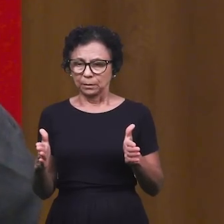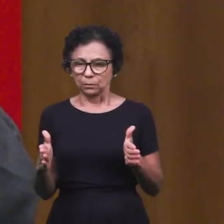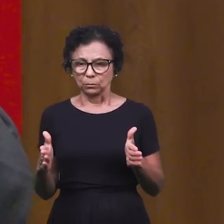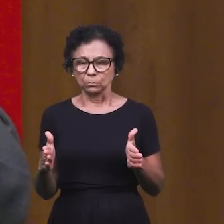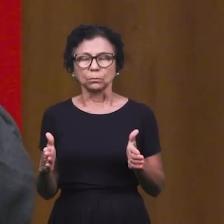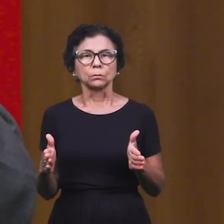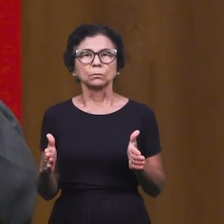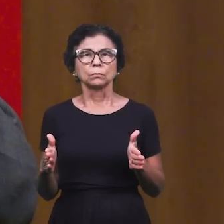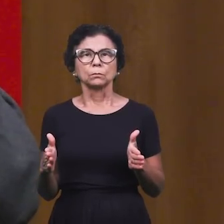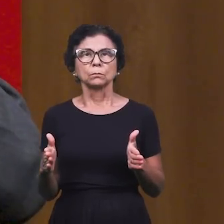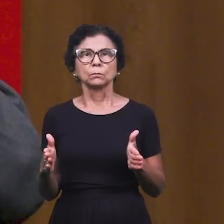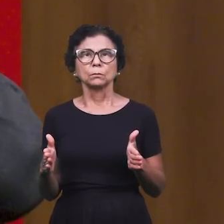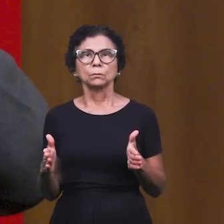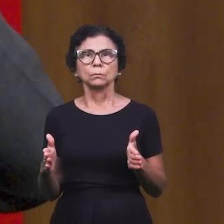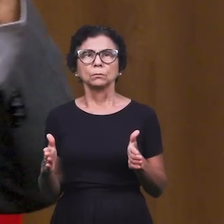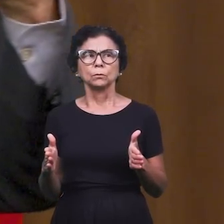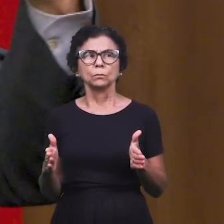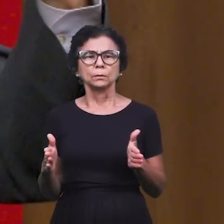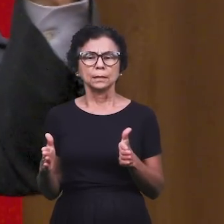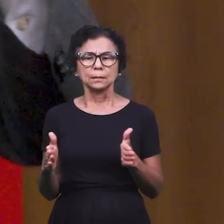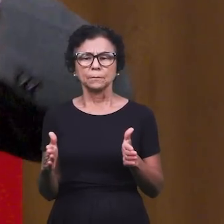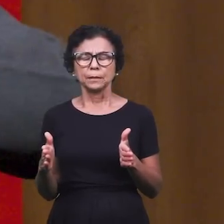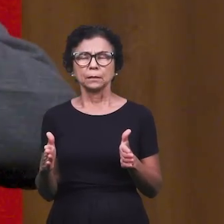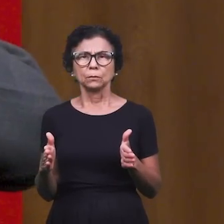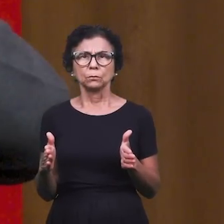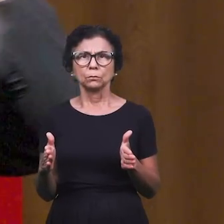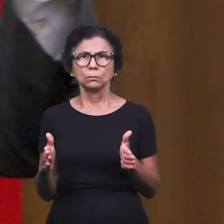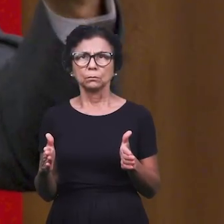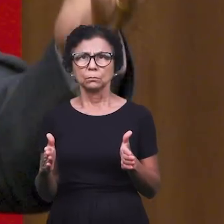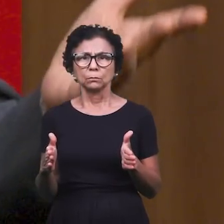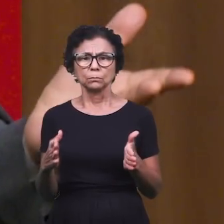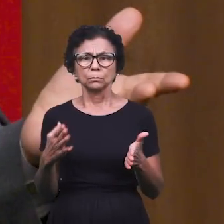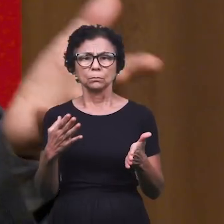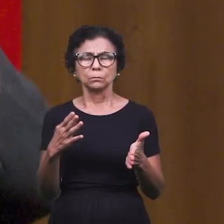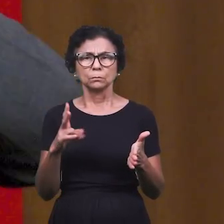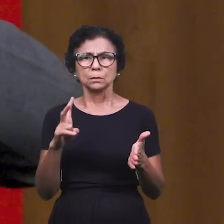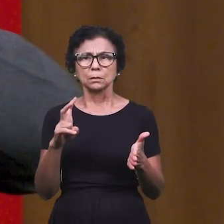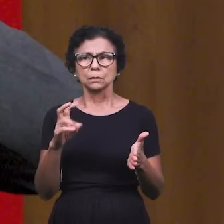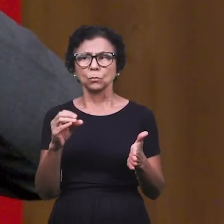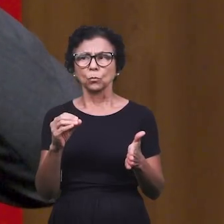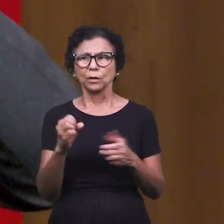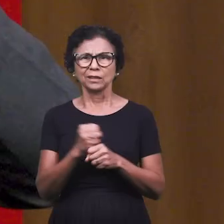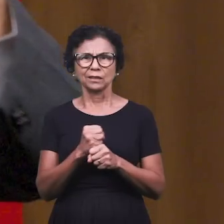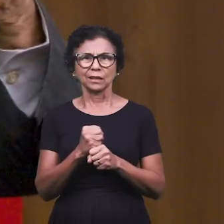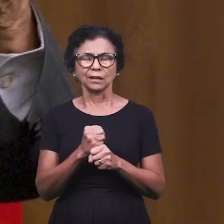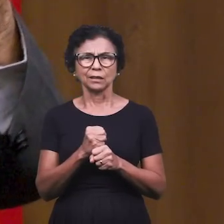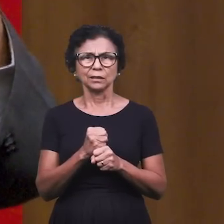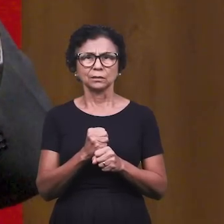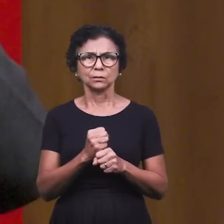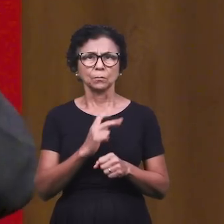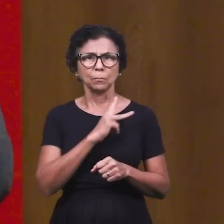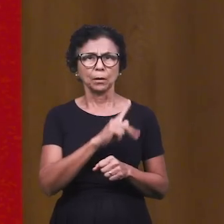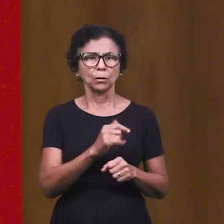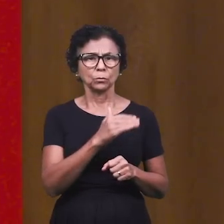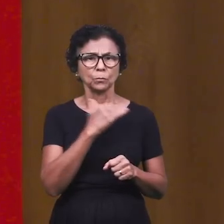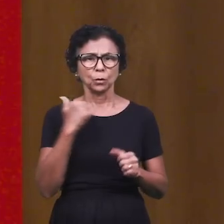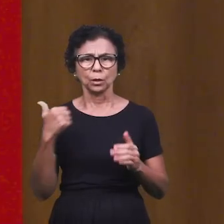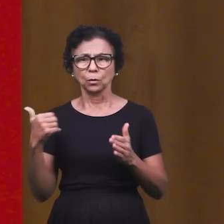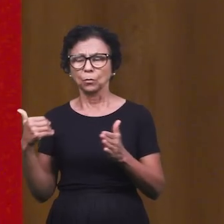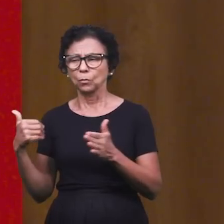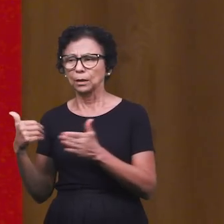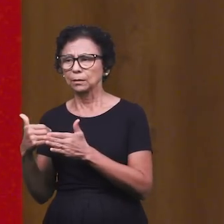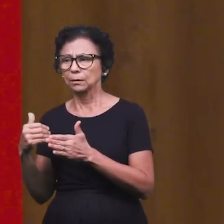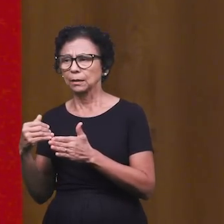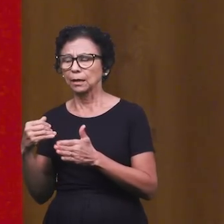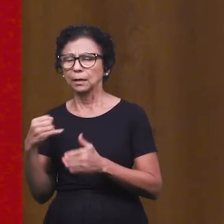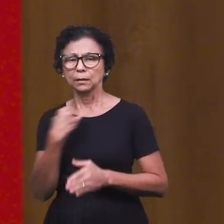faz é a seguinte, o que aconteceu nesses mais ou menos 50 anos da morte de Paulo até João? Então foi muito